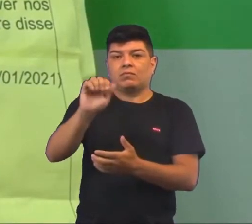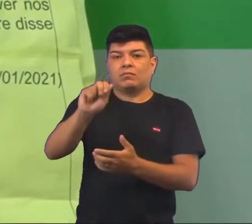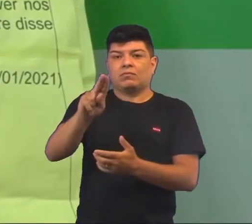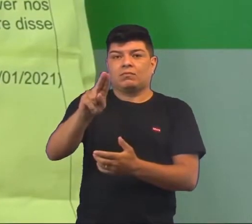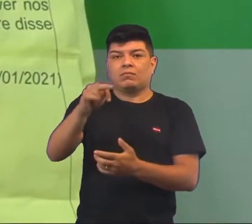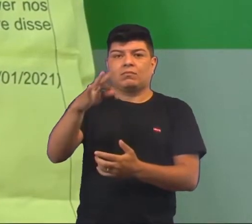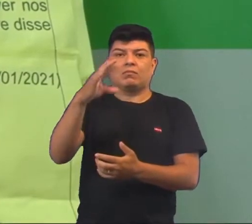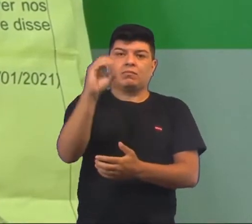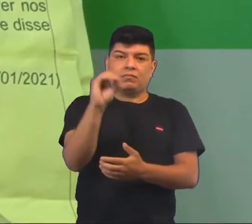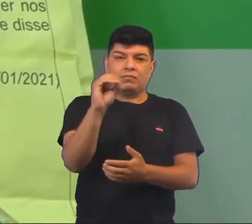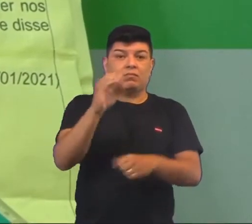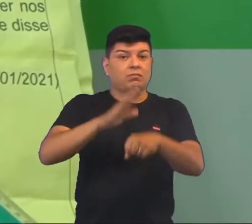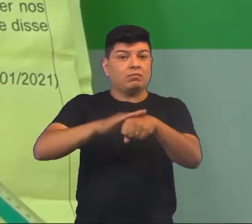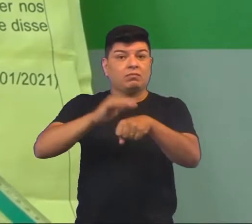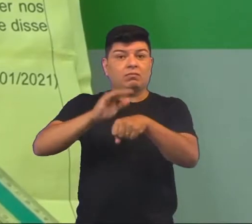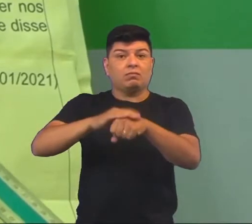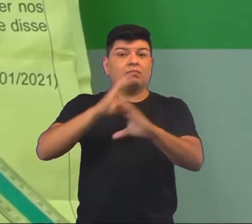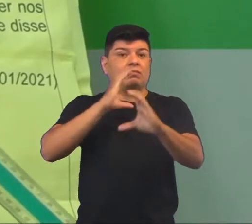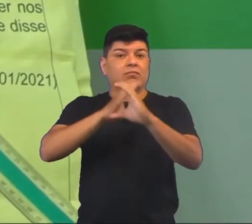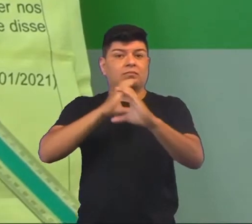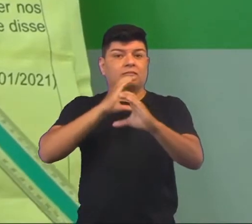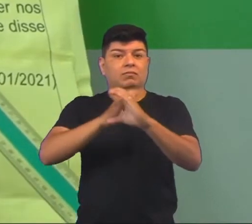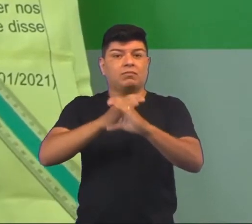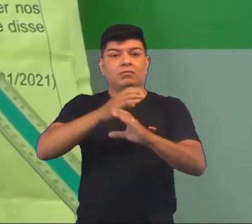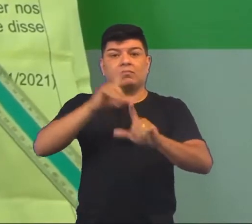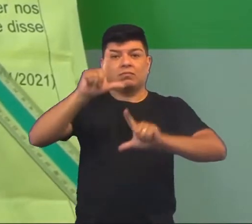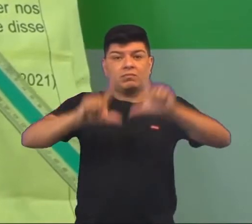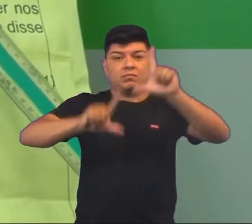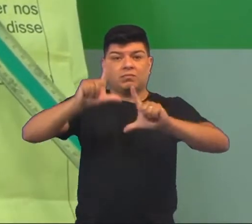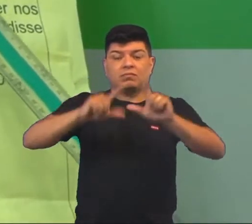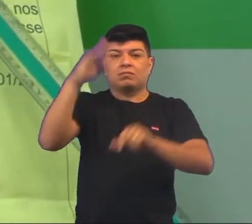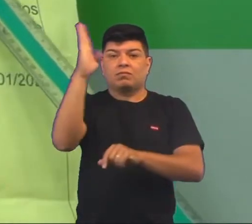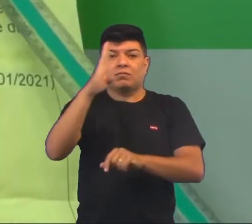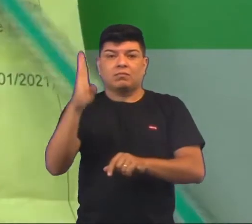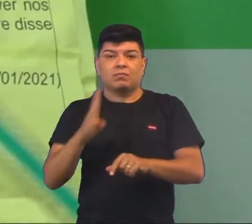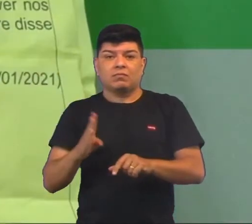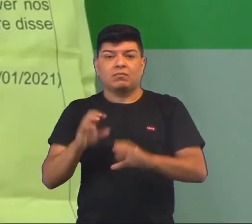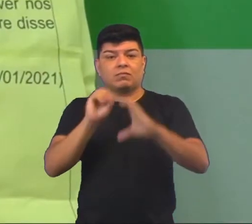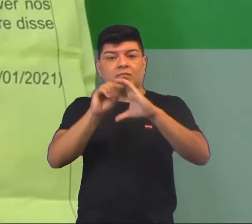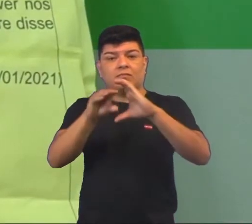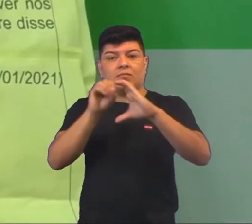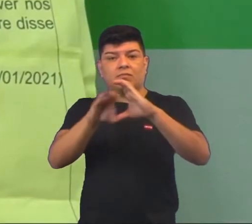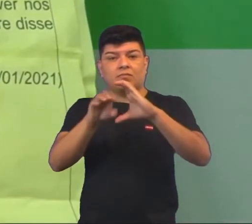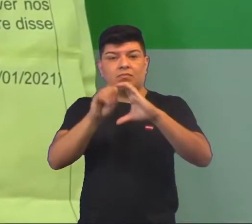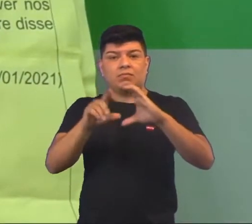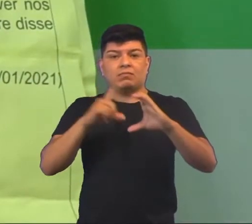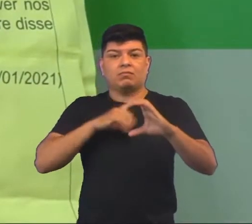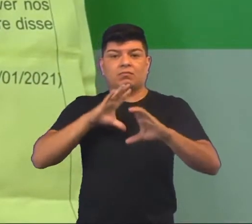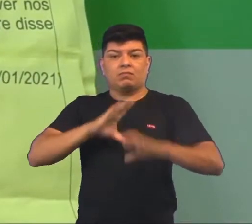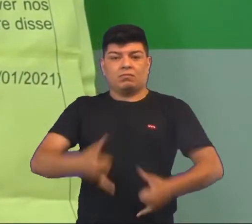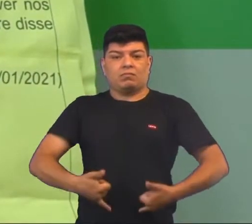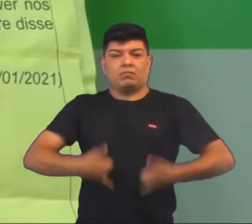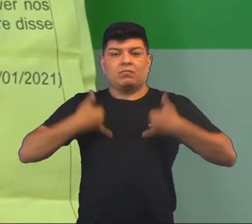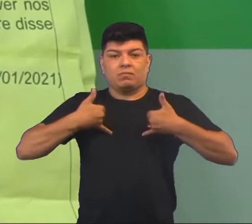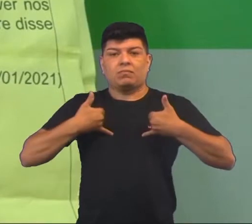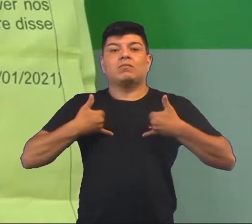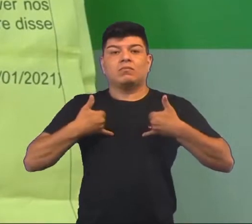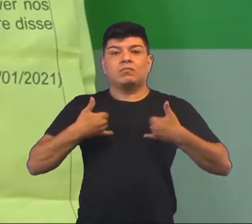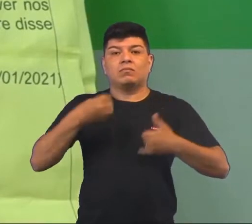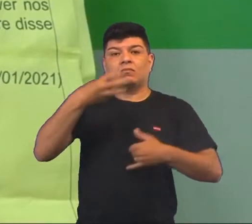Silva é um dos maiores comunicadores da televisão brasileira e a Globo tem enorme orgulho